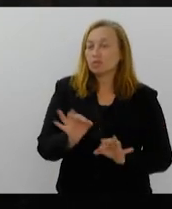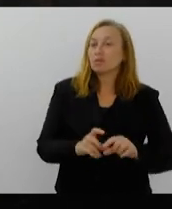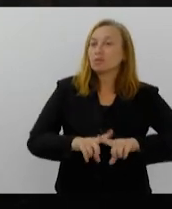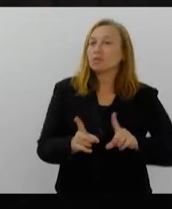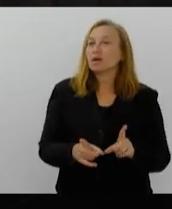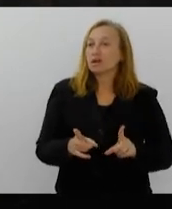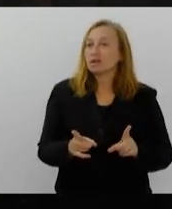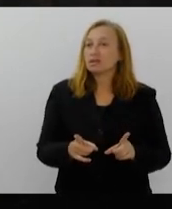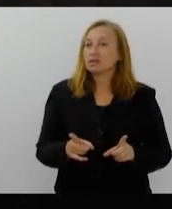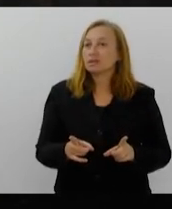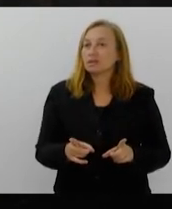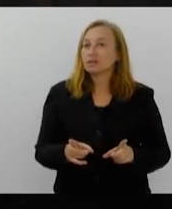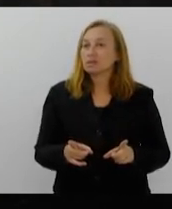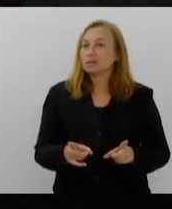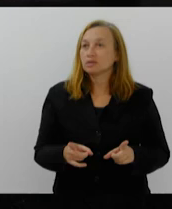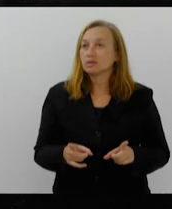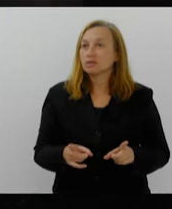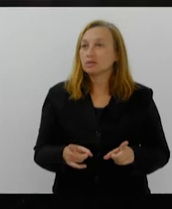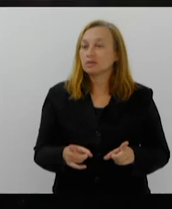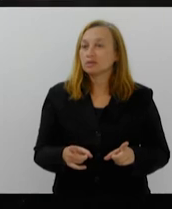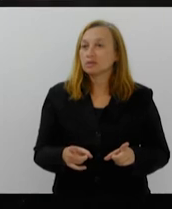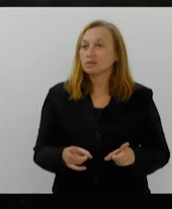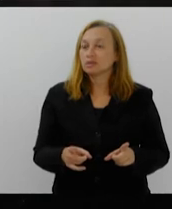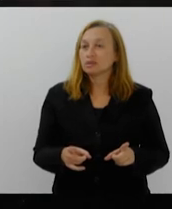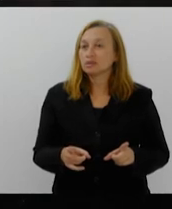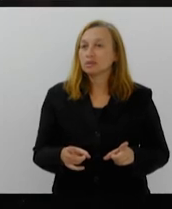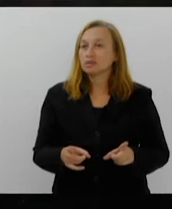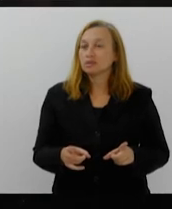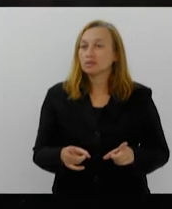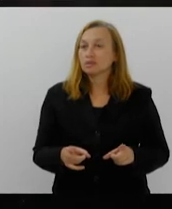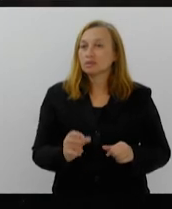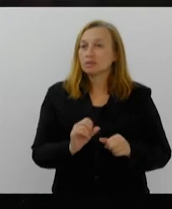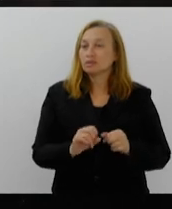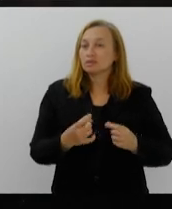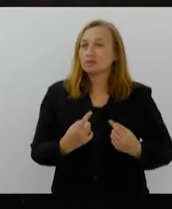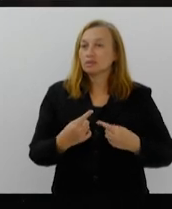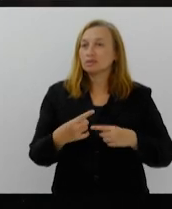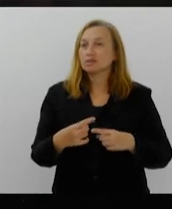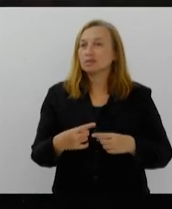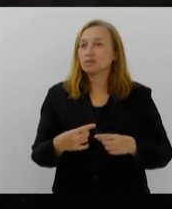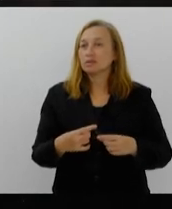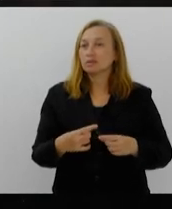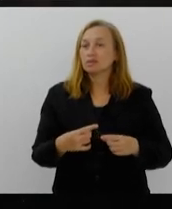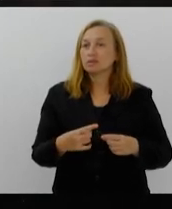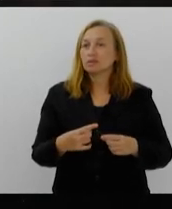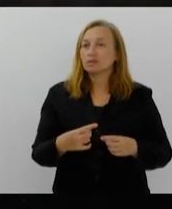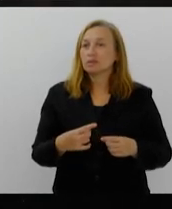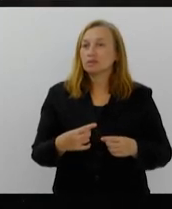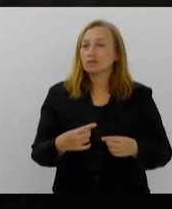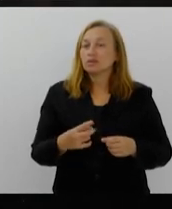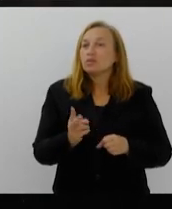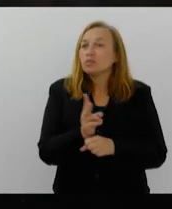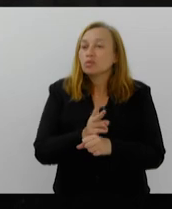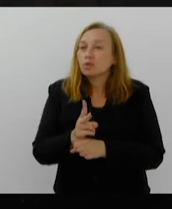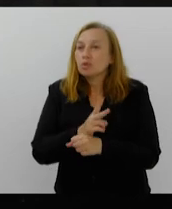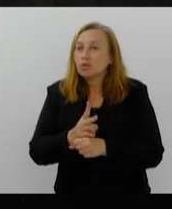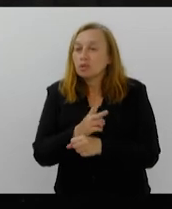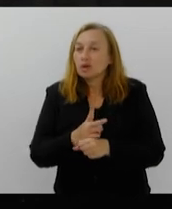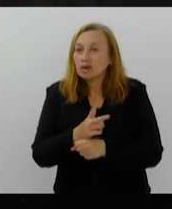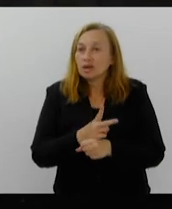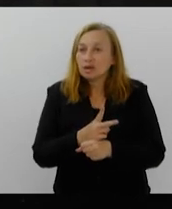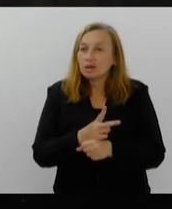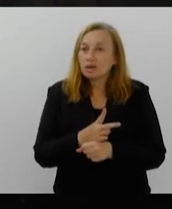sobretudo, para que se faça, né, esse combate a partir da caça, da busca por aqueles que